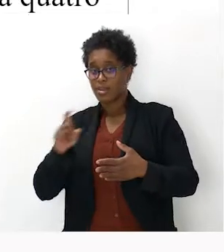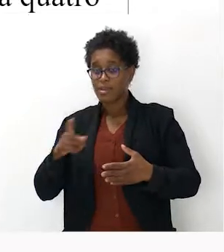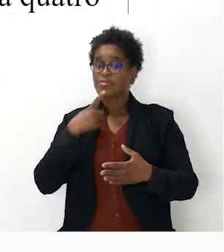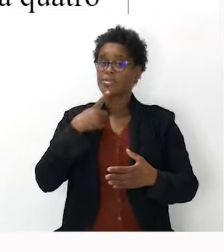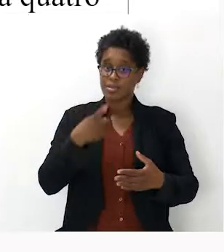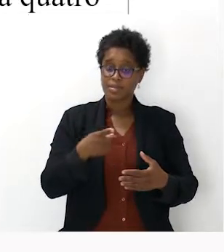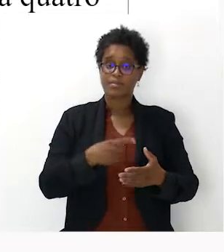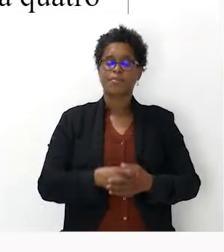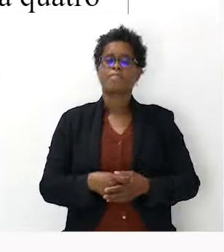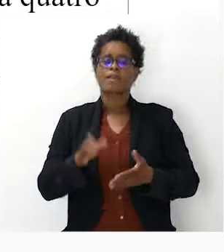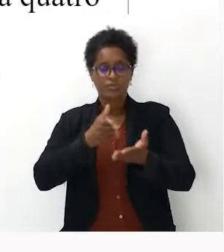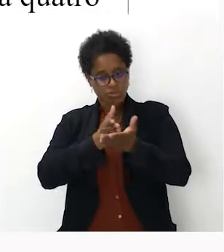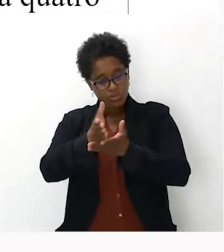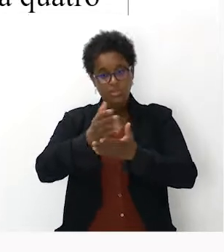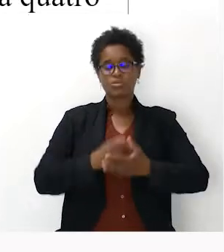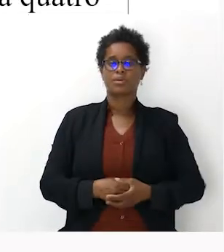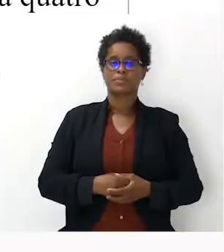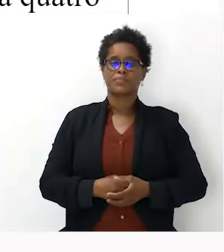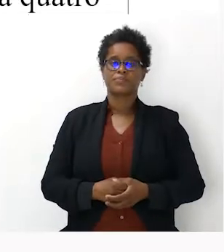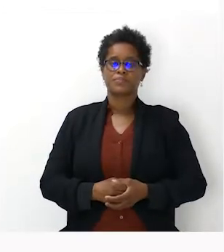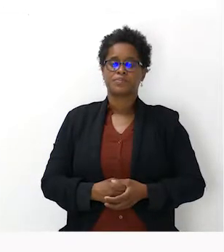Certo? Vamos prosseguir.